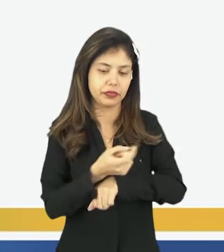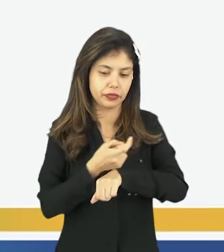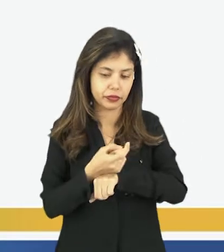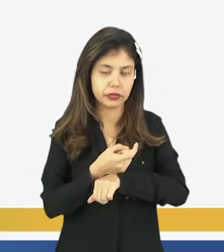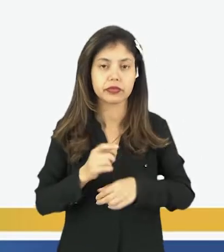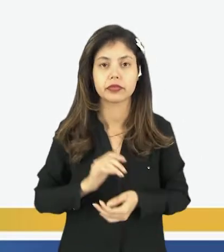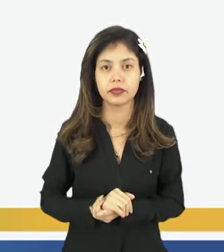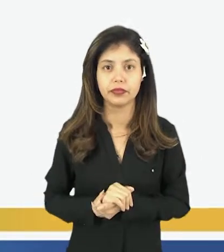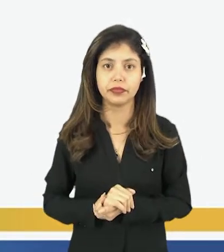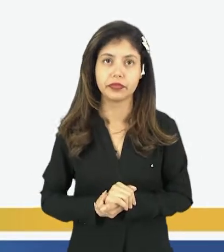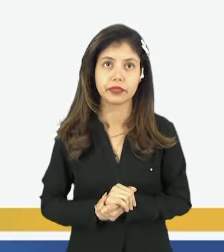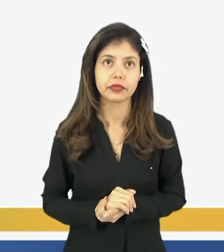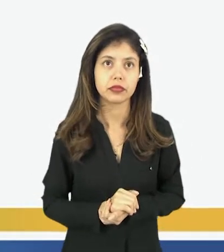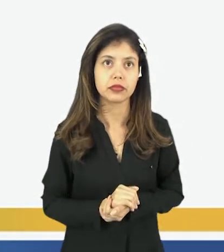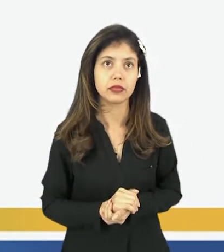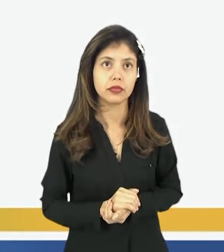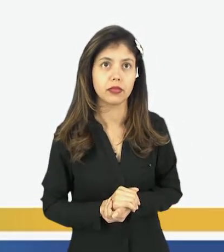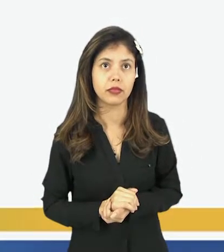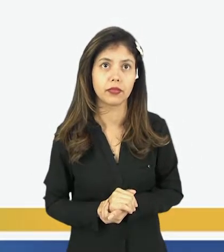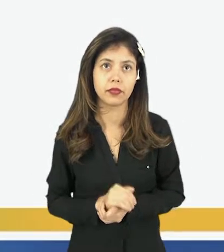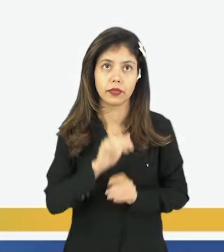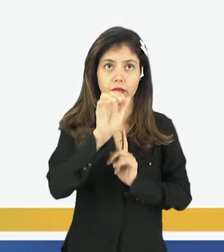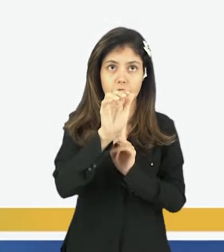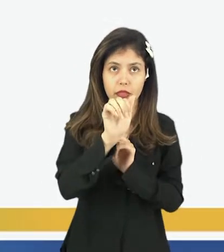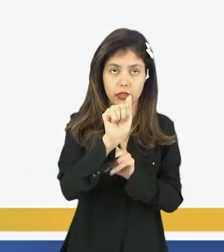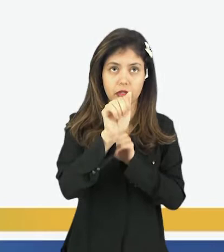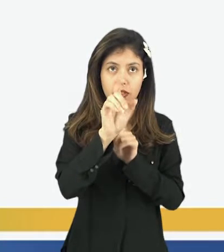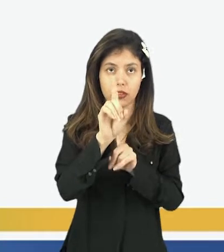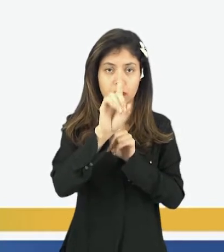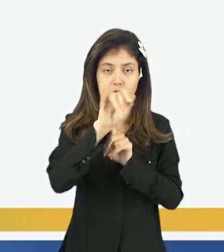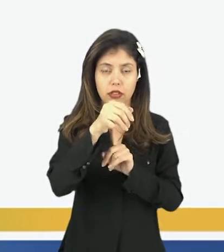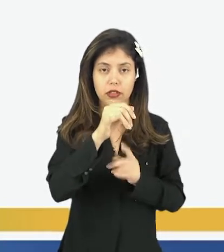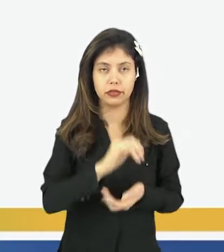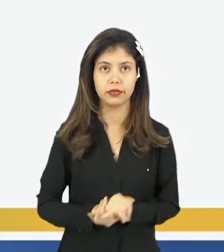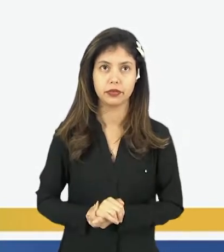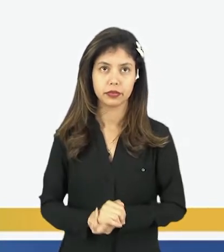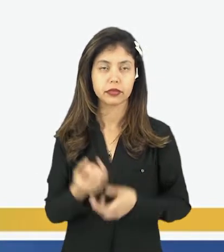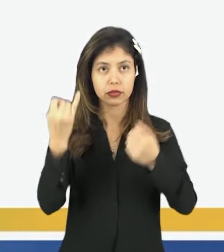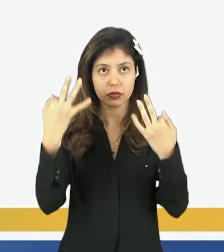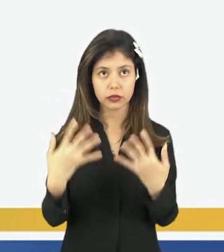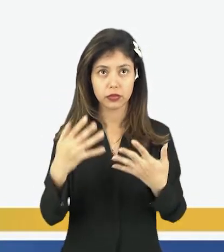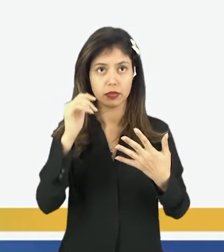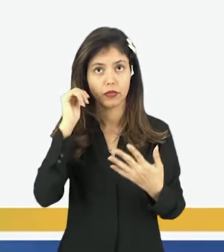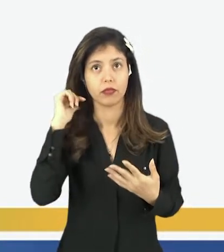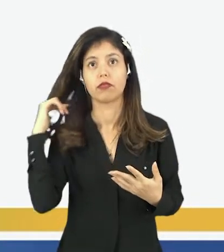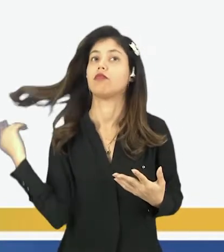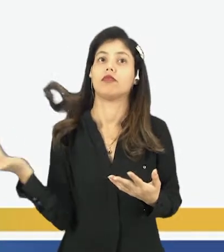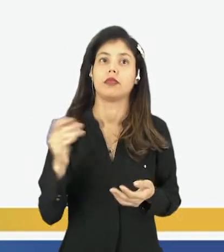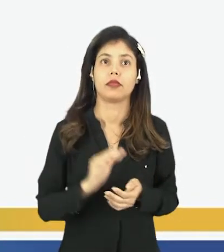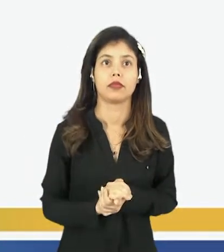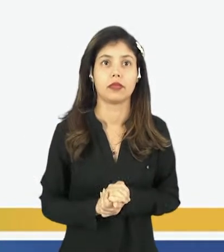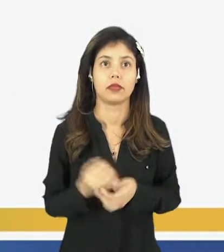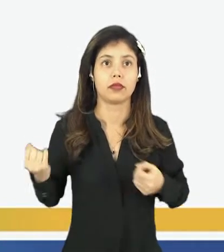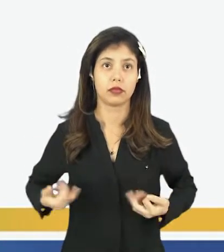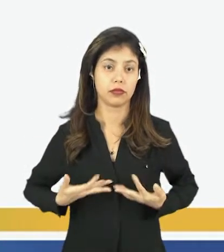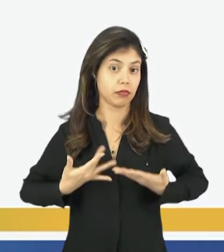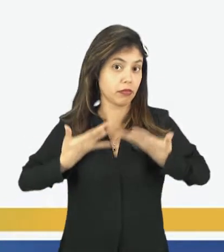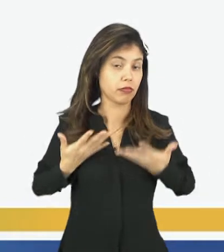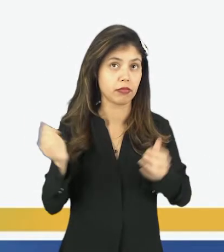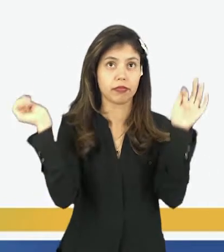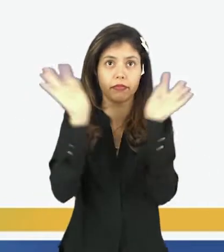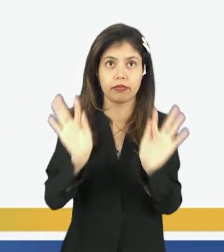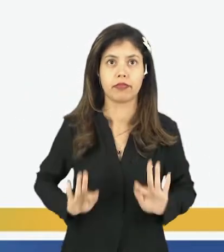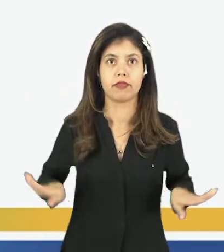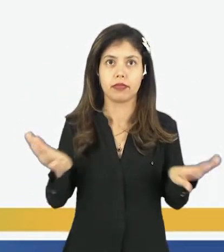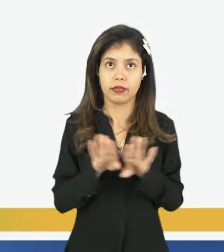ó. A, o D e o J, em vermelho aí. Aí eles explicam que sente alegria ou satisfação. Aí